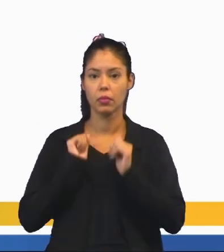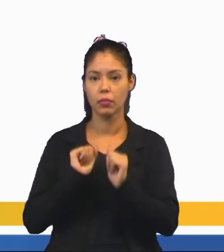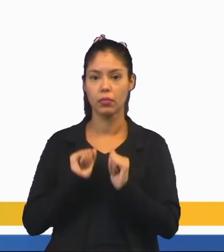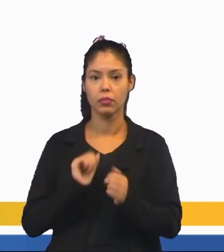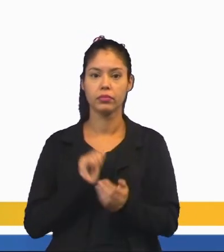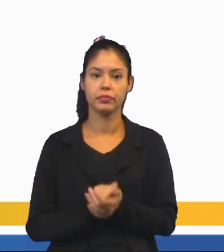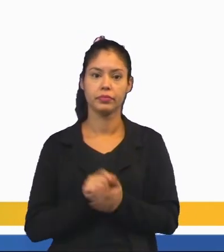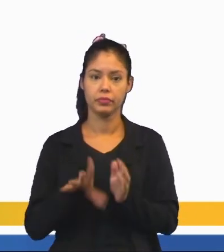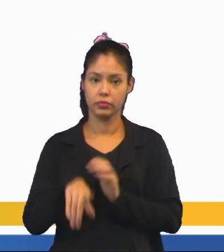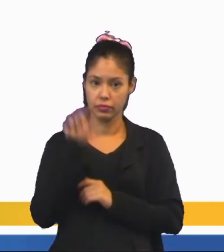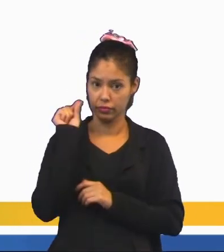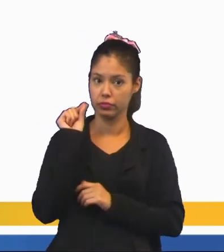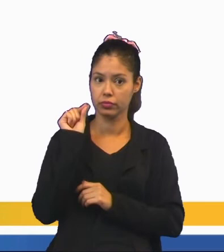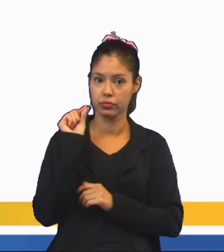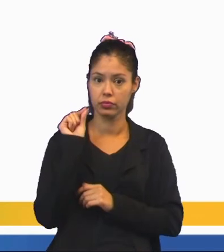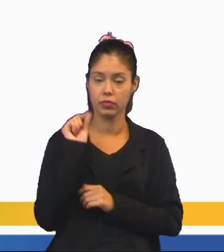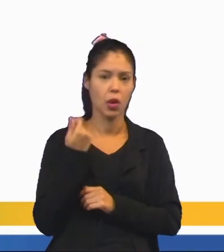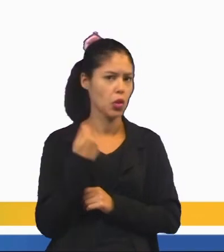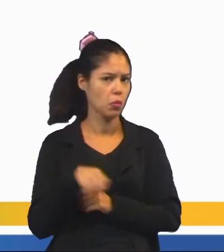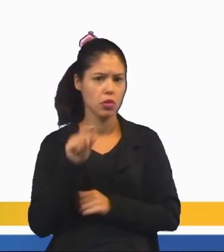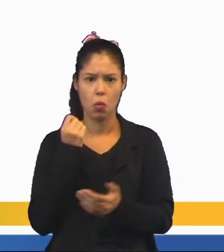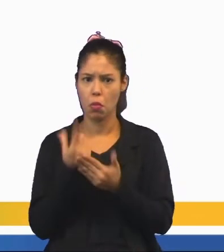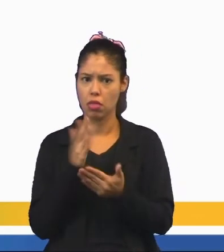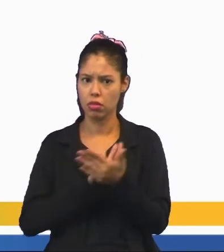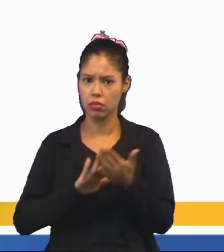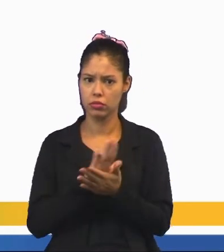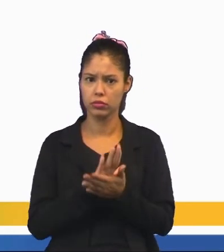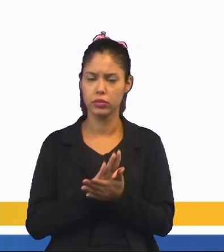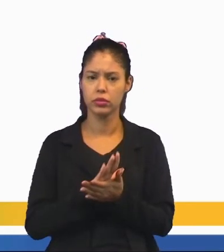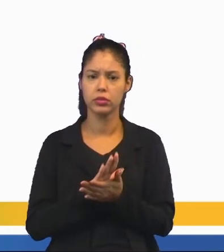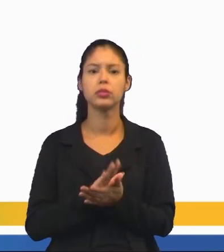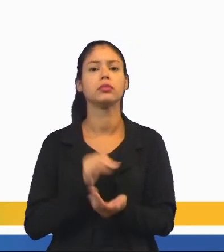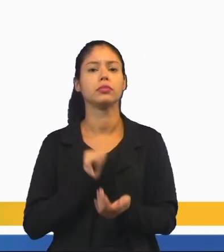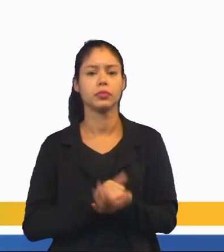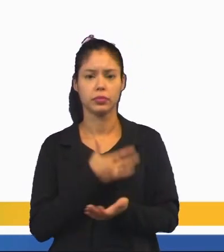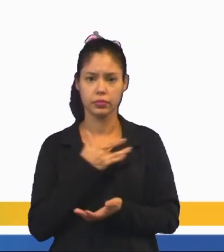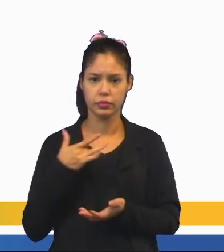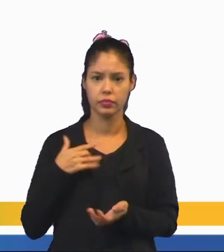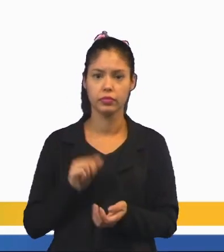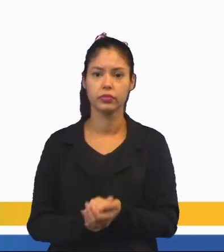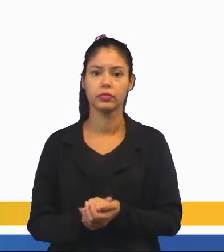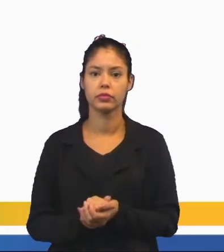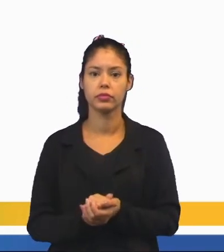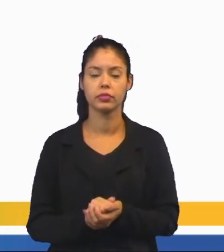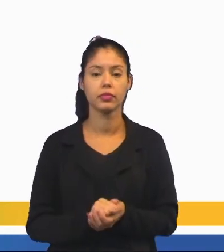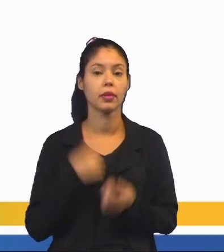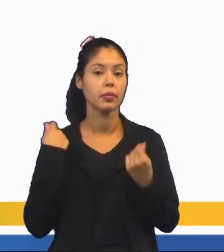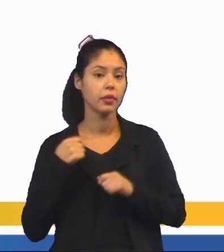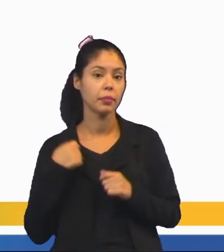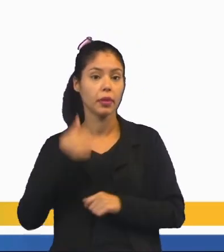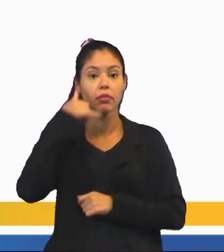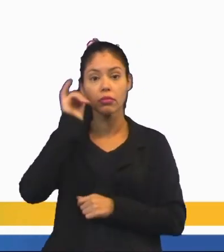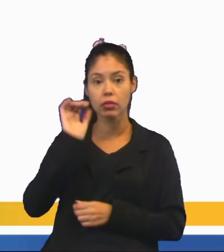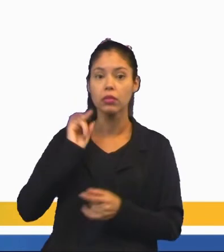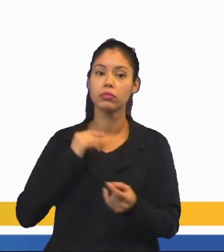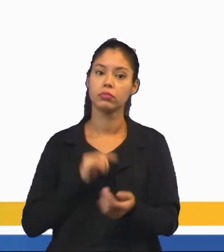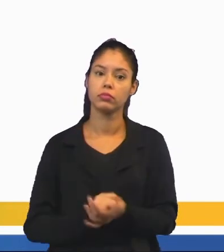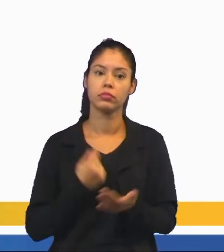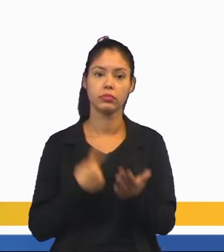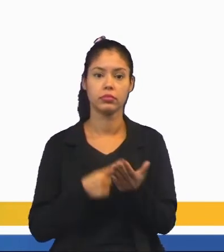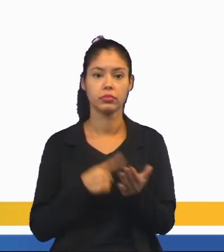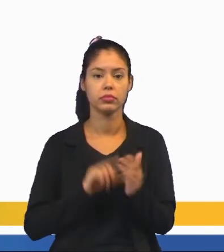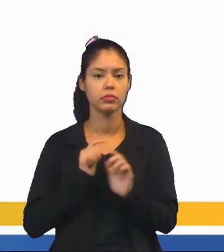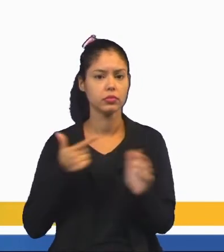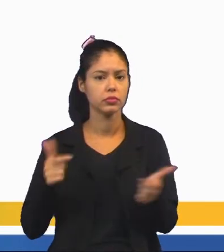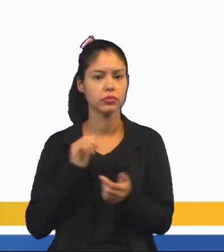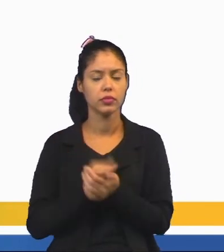Ela pode ser retirada gratuitamente nas unidades de saúde. Valer-se da prevenção